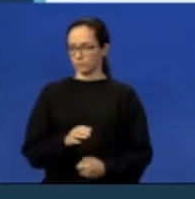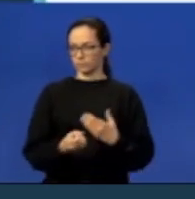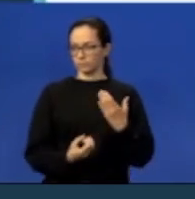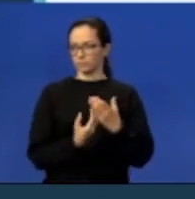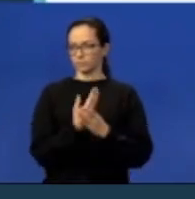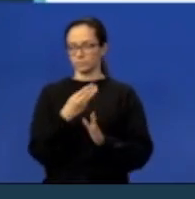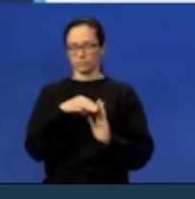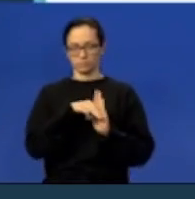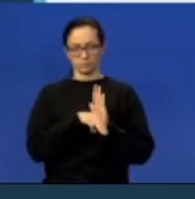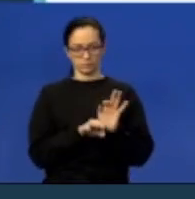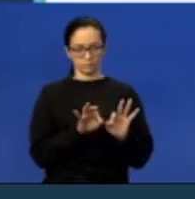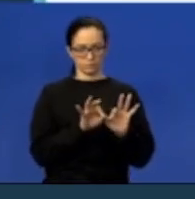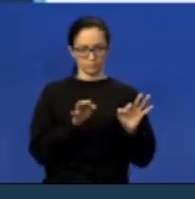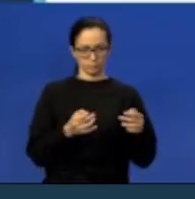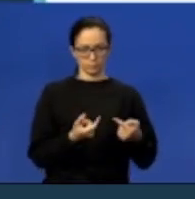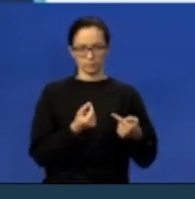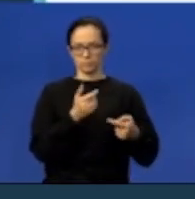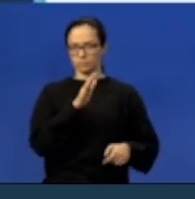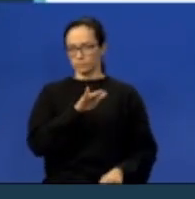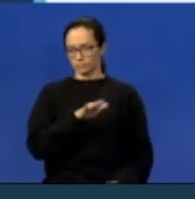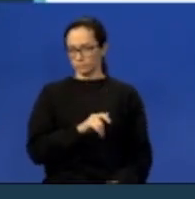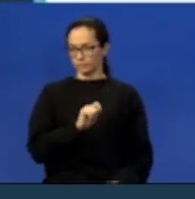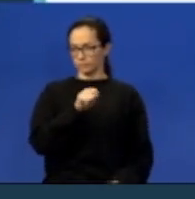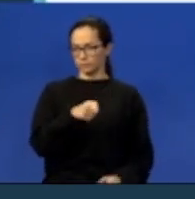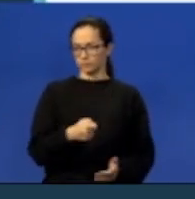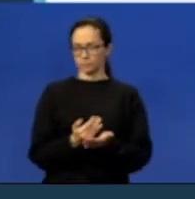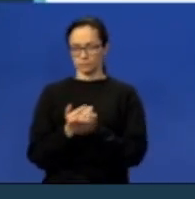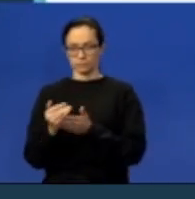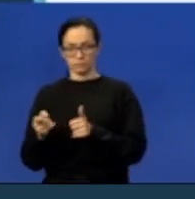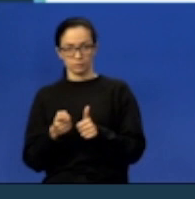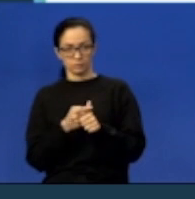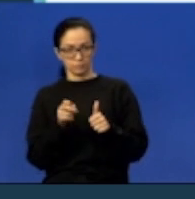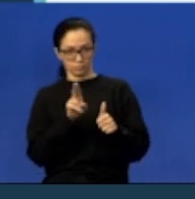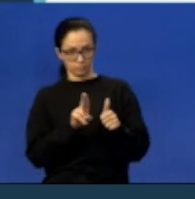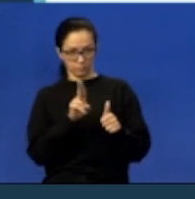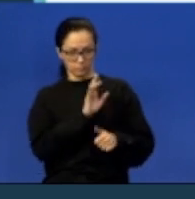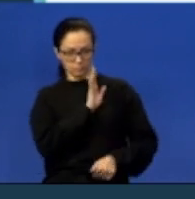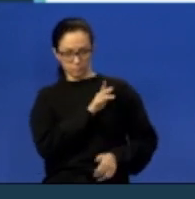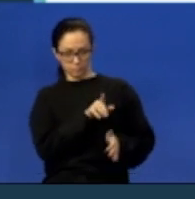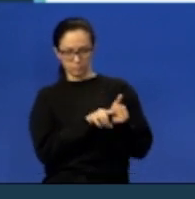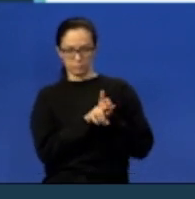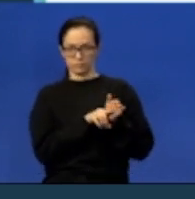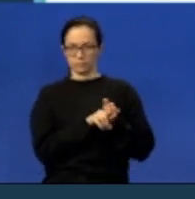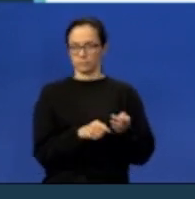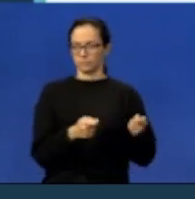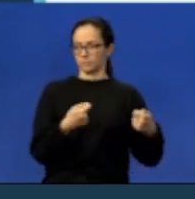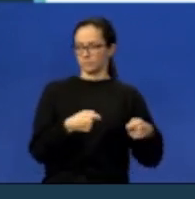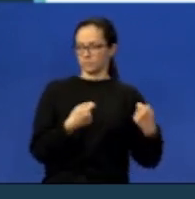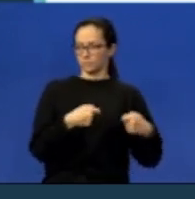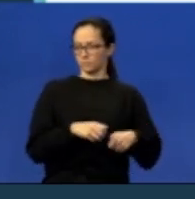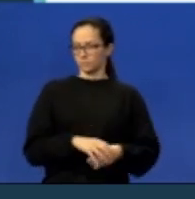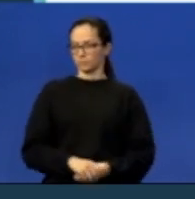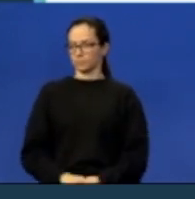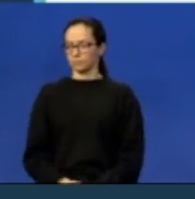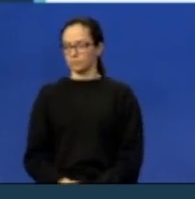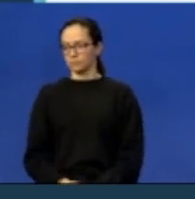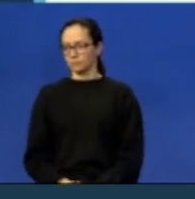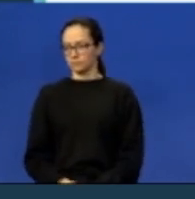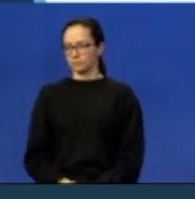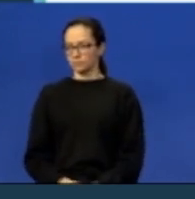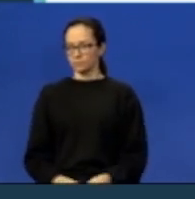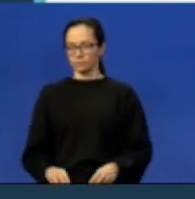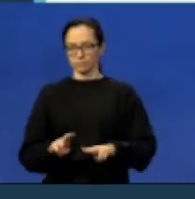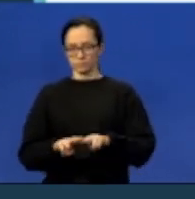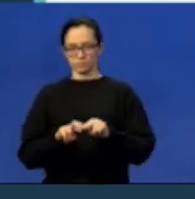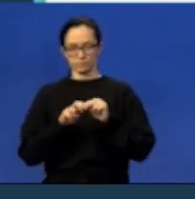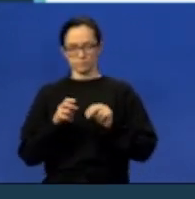método simples, barato, é indicado como a primeira investigação que é realizada no paciente com suspeita de cardiopatia. Então, o eletrocardiograma